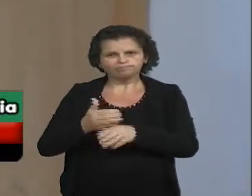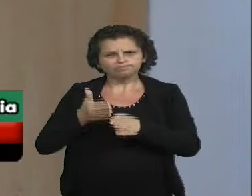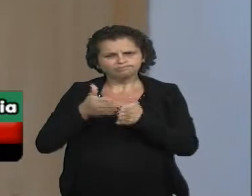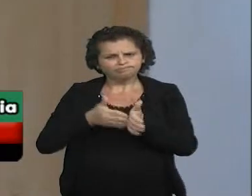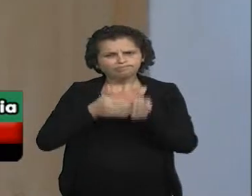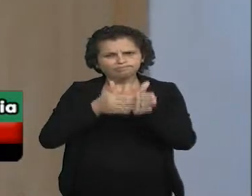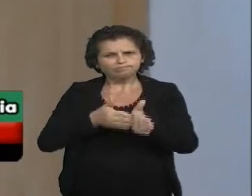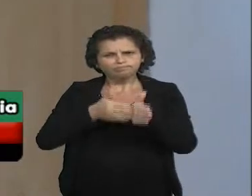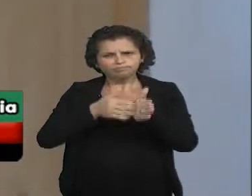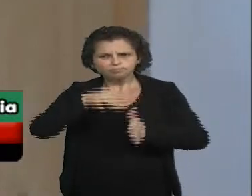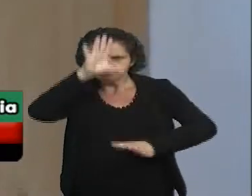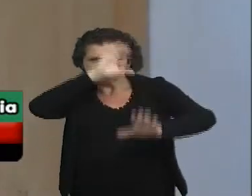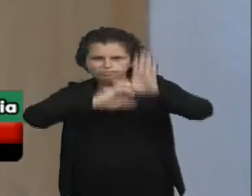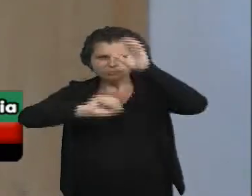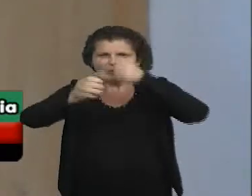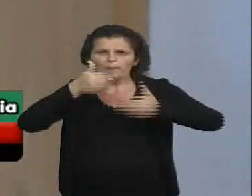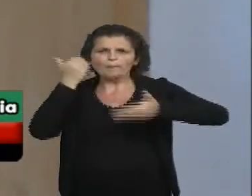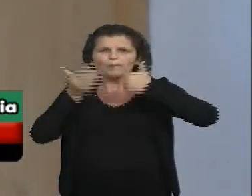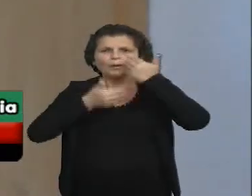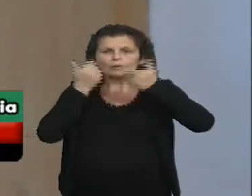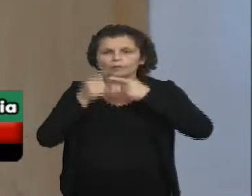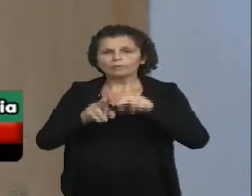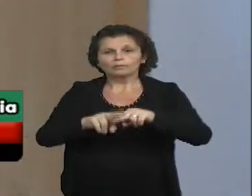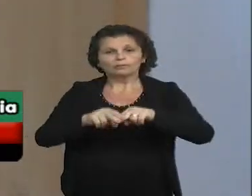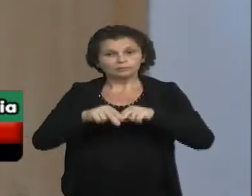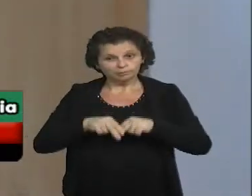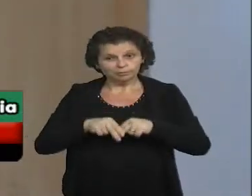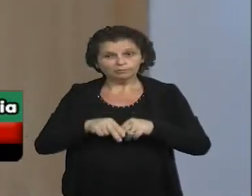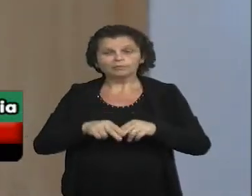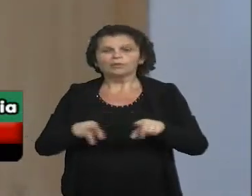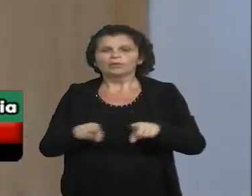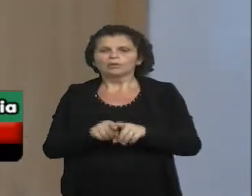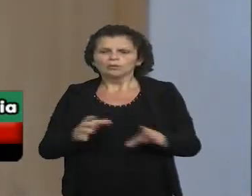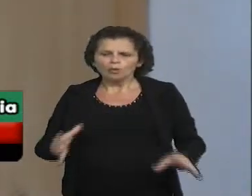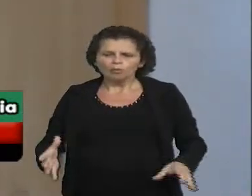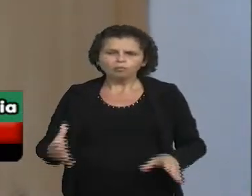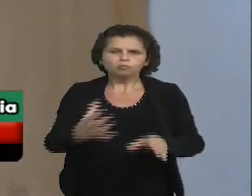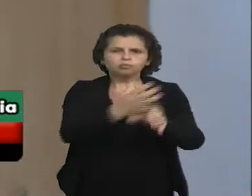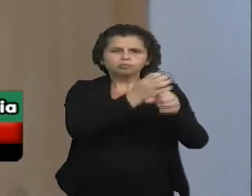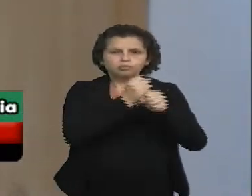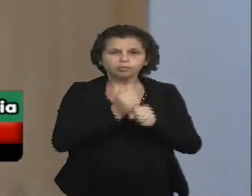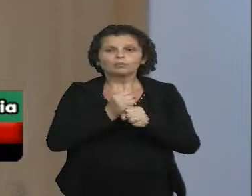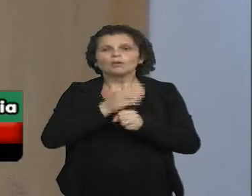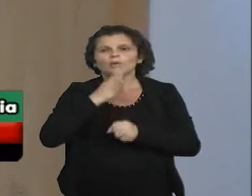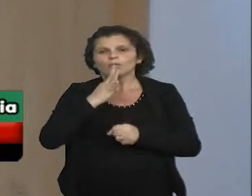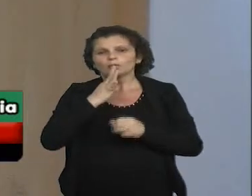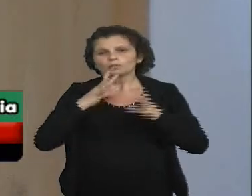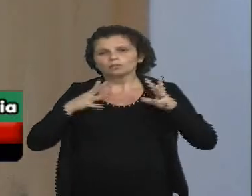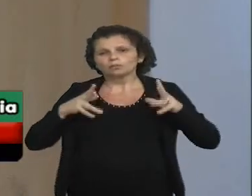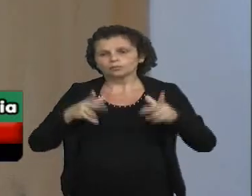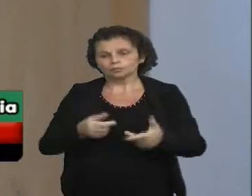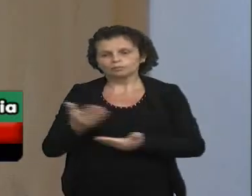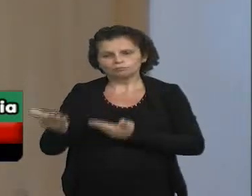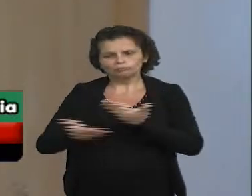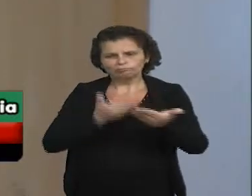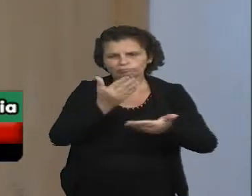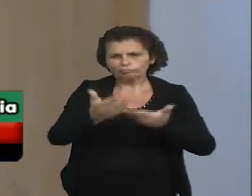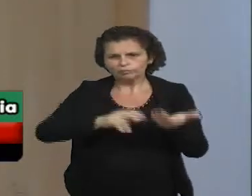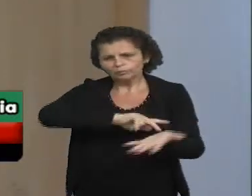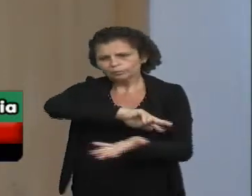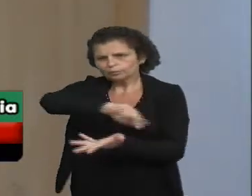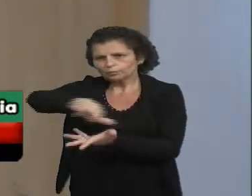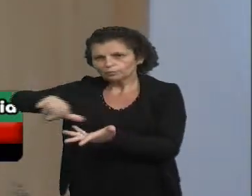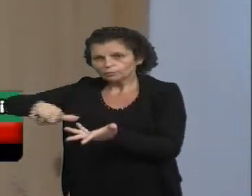constante processo de aprimoramento. Por este motivo, somando amplo conhecimento da rede de serviços de